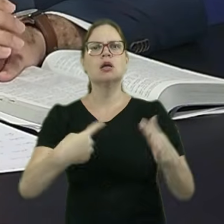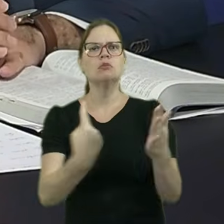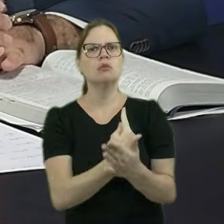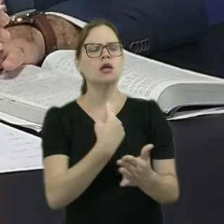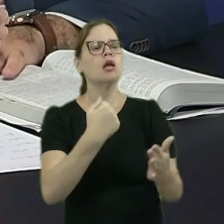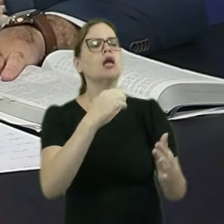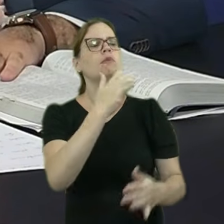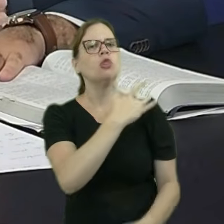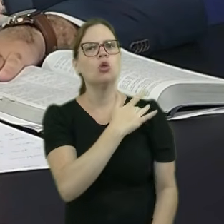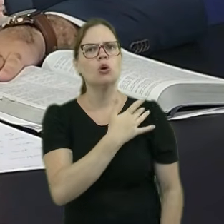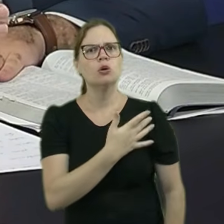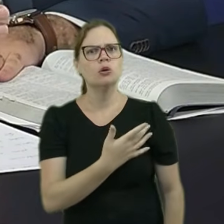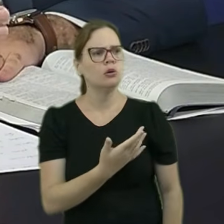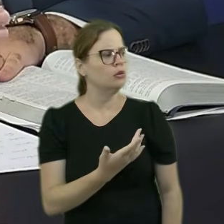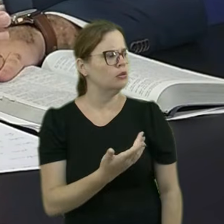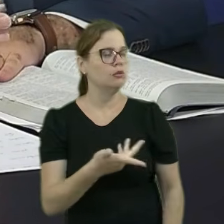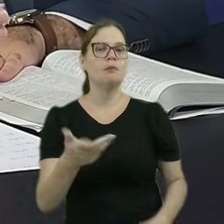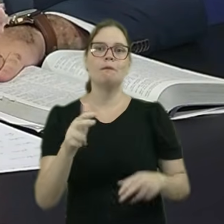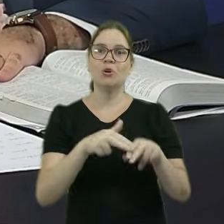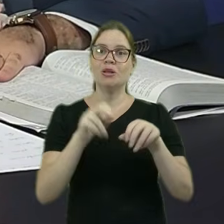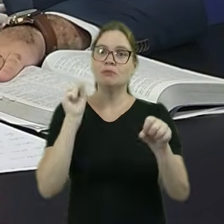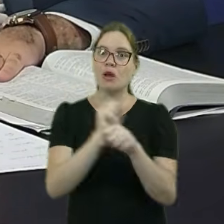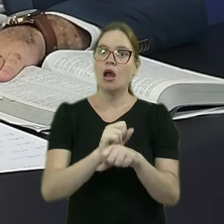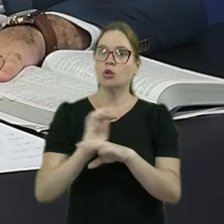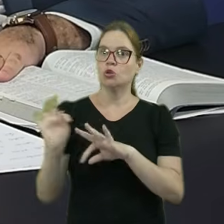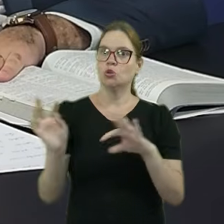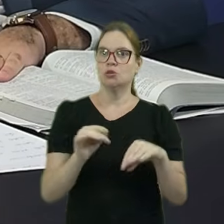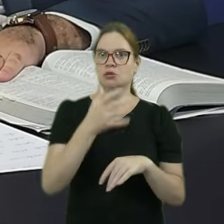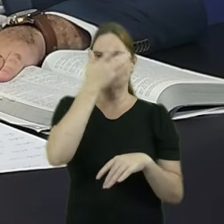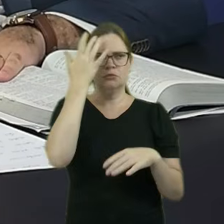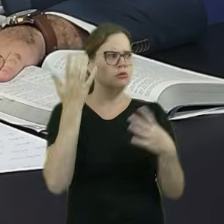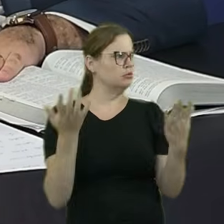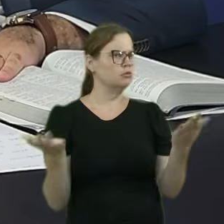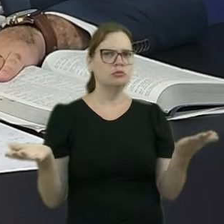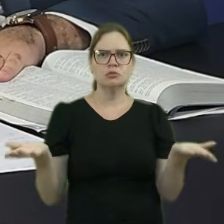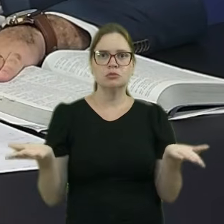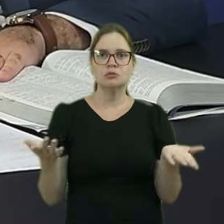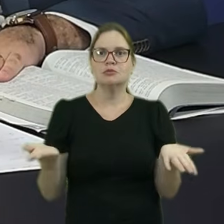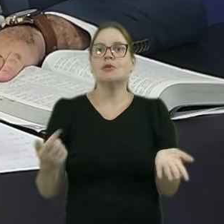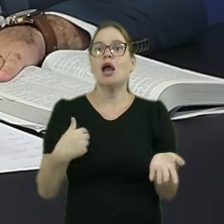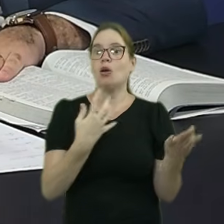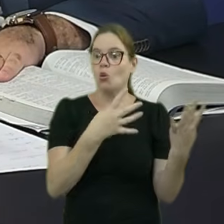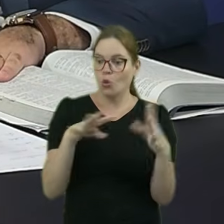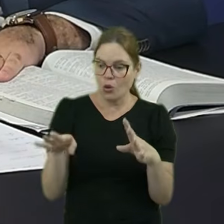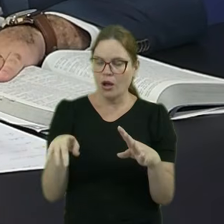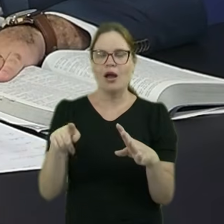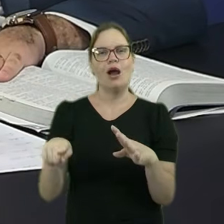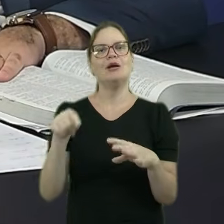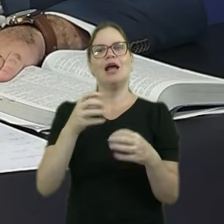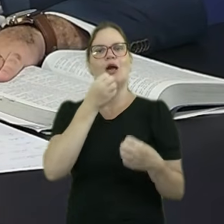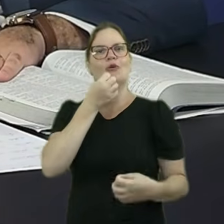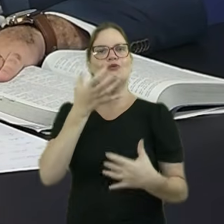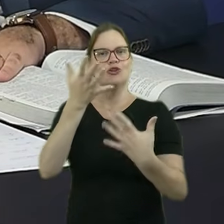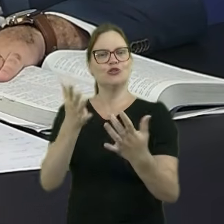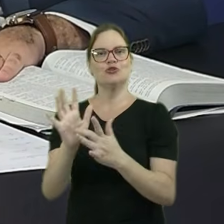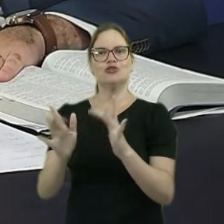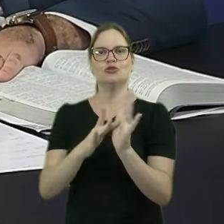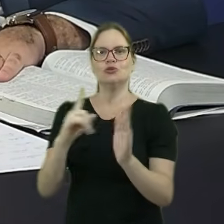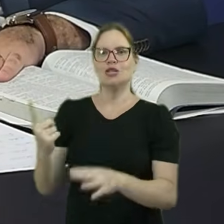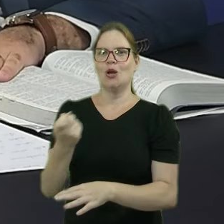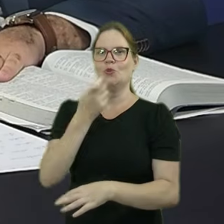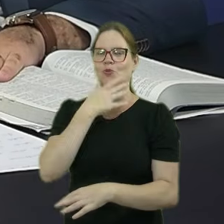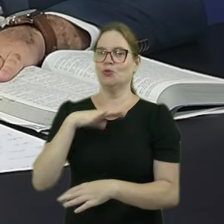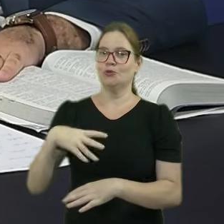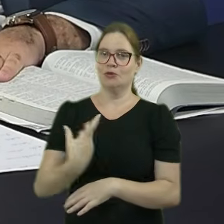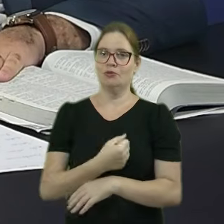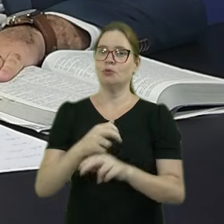Então, é necessário que o homem ele confesse que Jesus é o seu Salvador, é o seu único